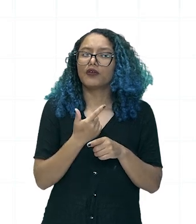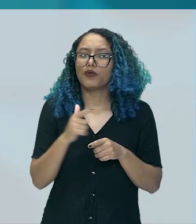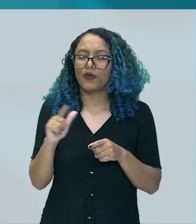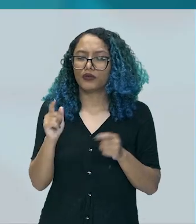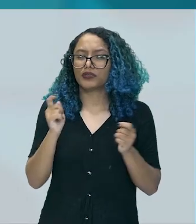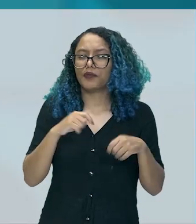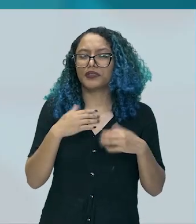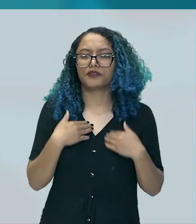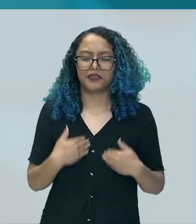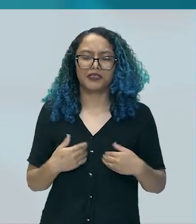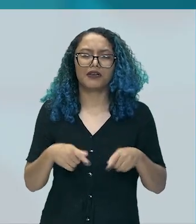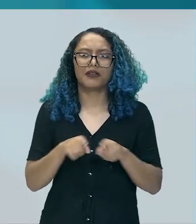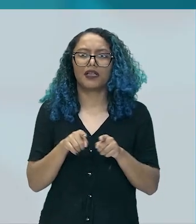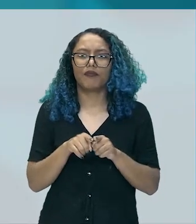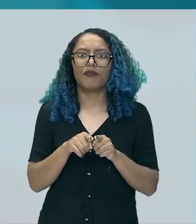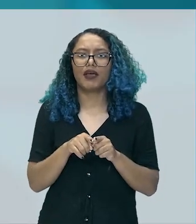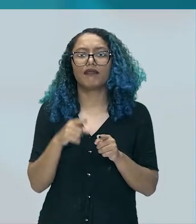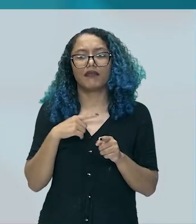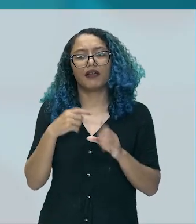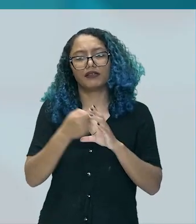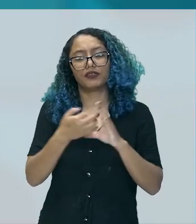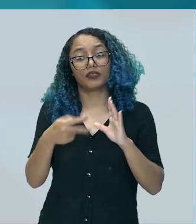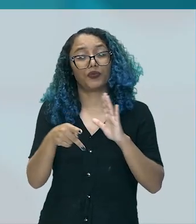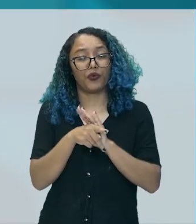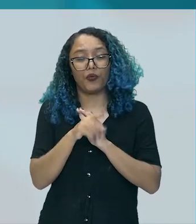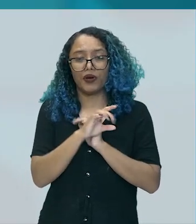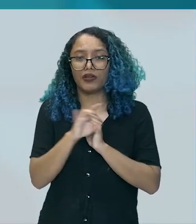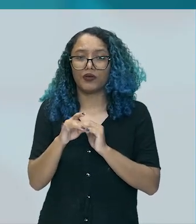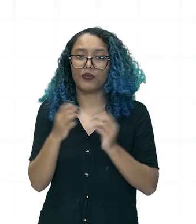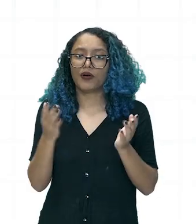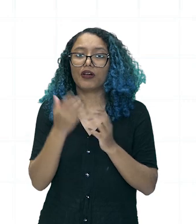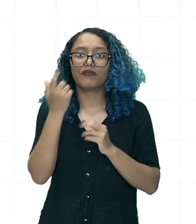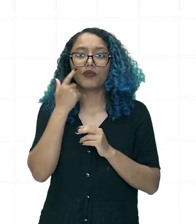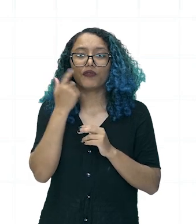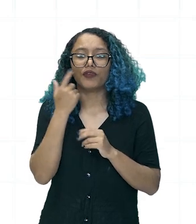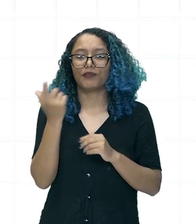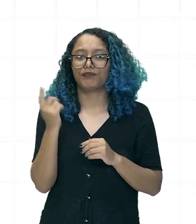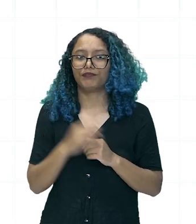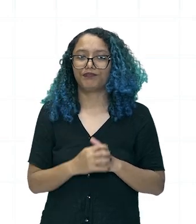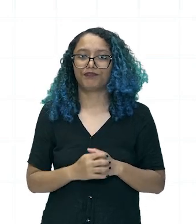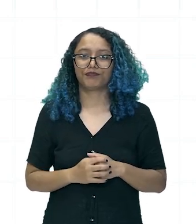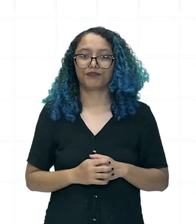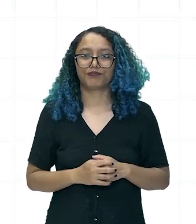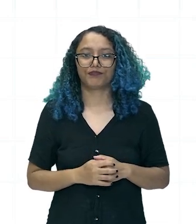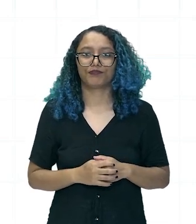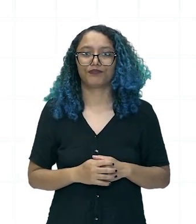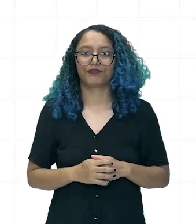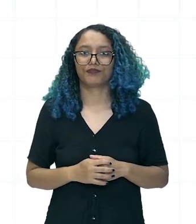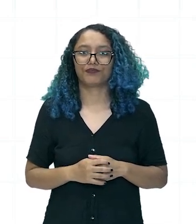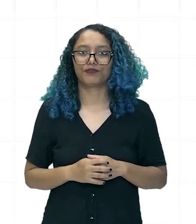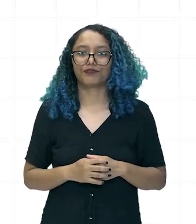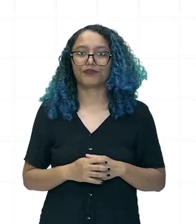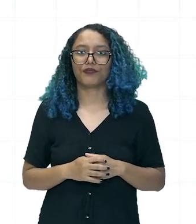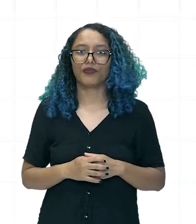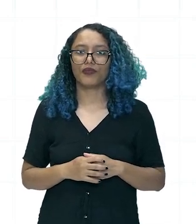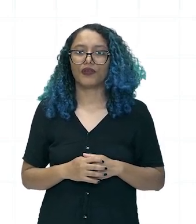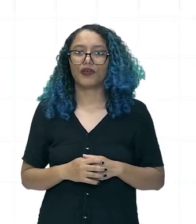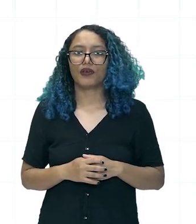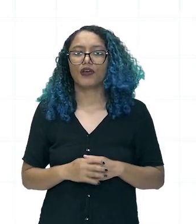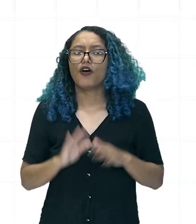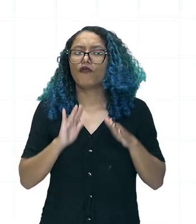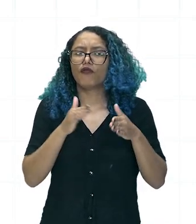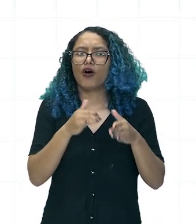ele está falando da composição corporal, ele está falando da questão do emagrecimento, ou do ganho de músculos. Vamos